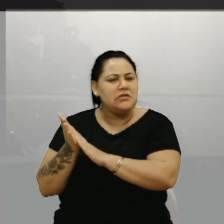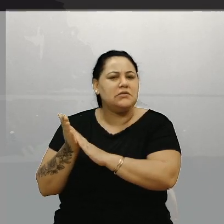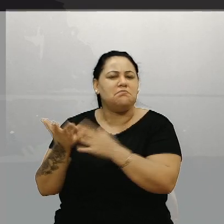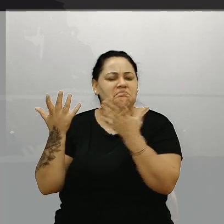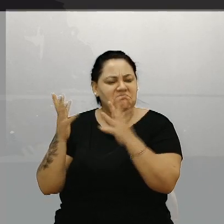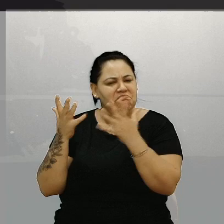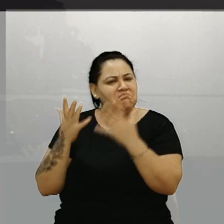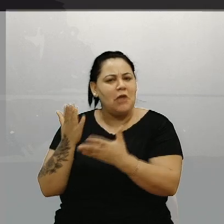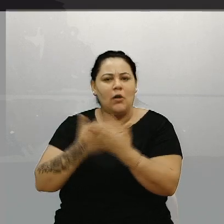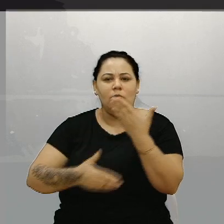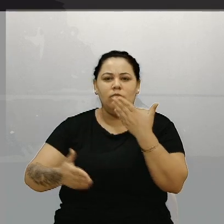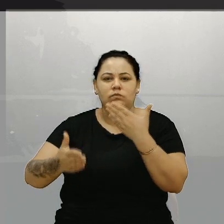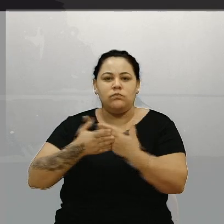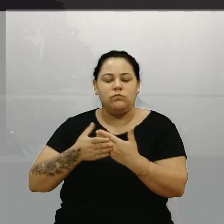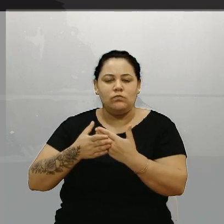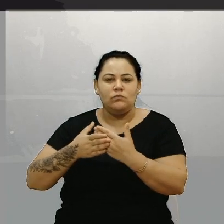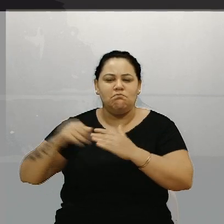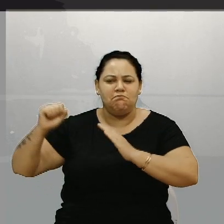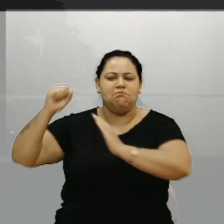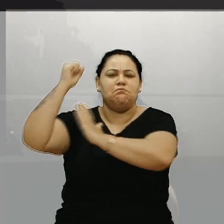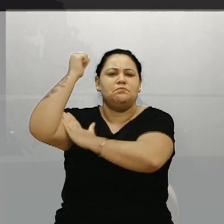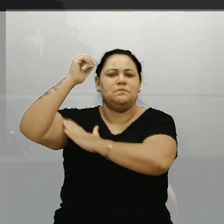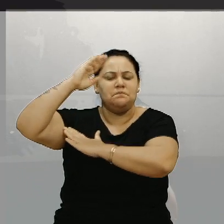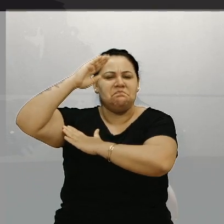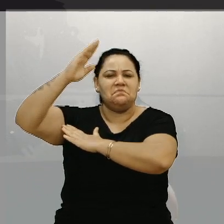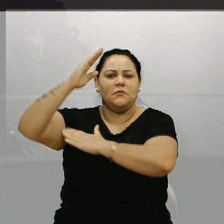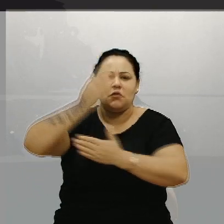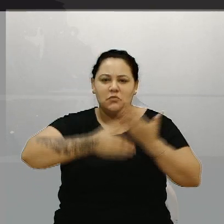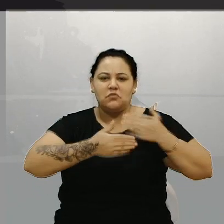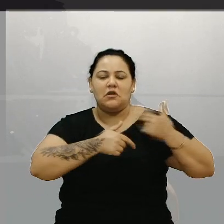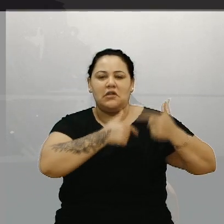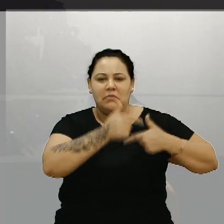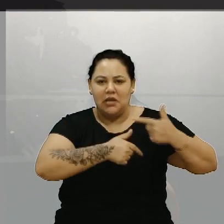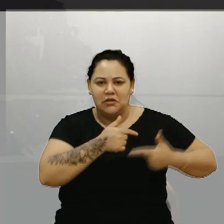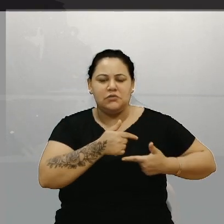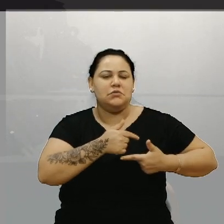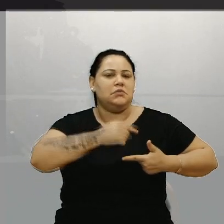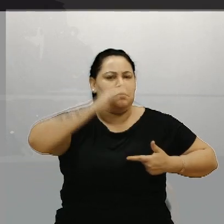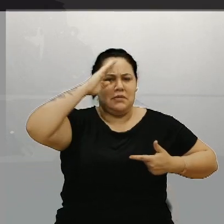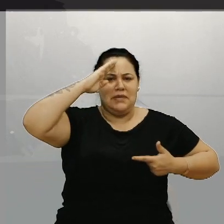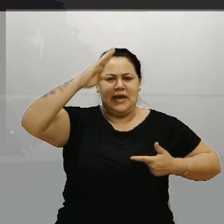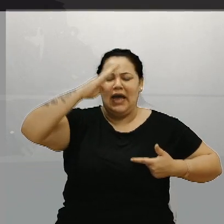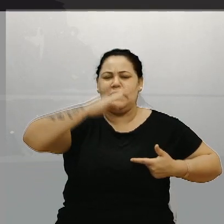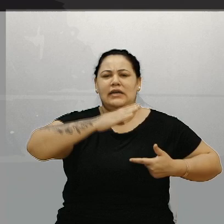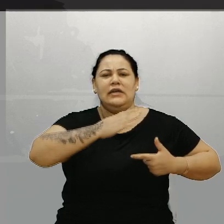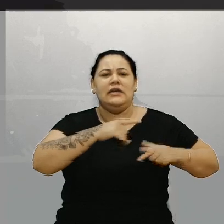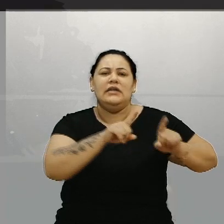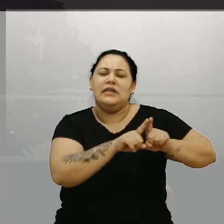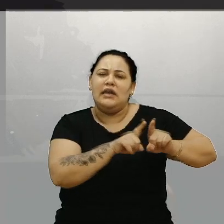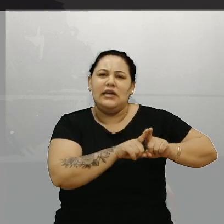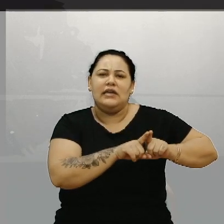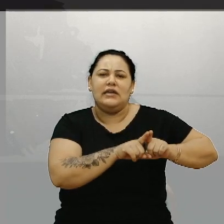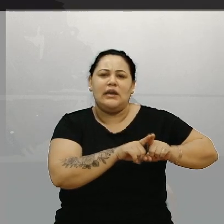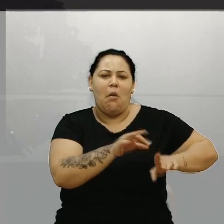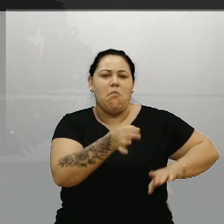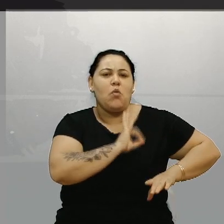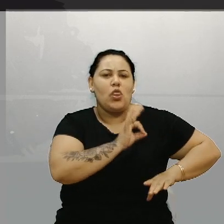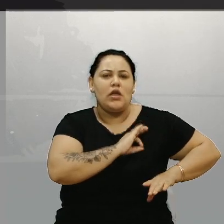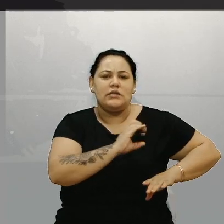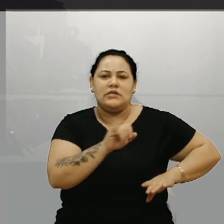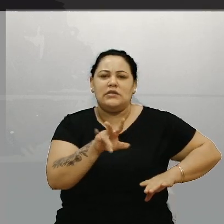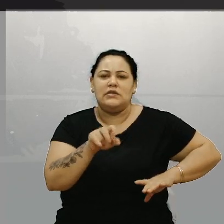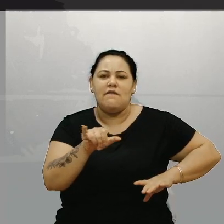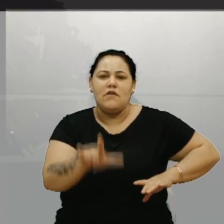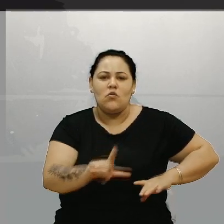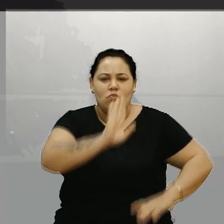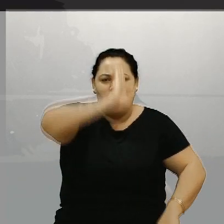ali todas as forças de segurança, né, Brigada Militar, nós temos a Polícia Civil, os